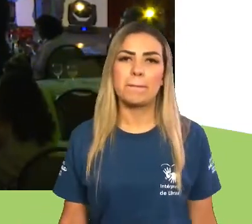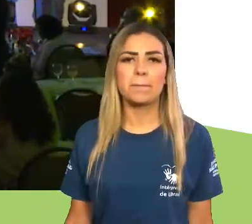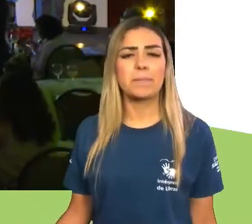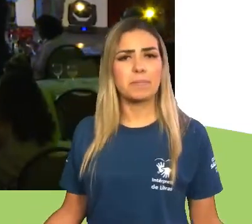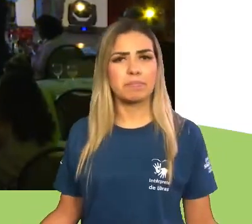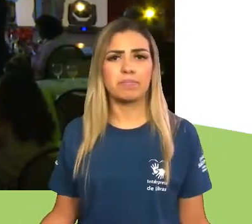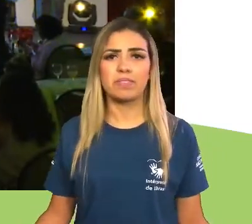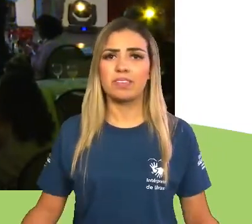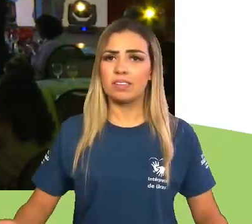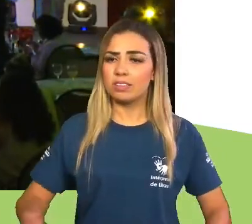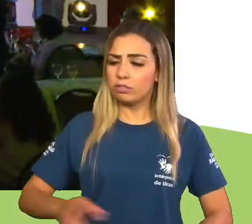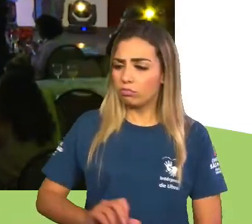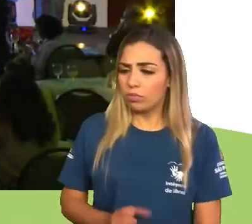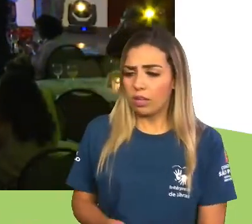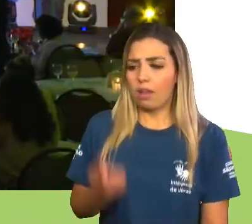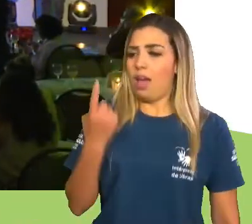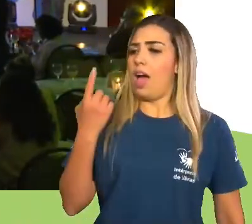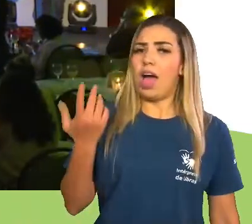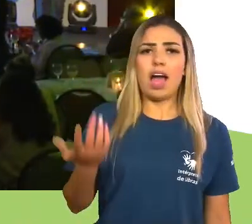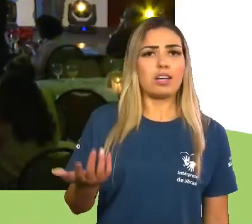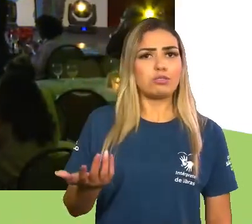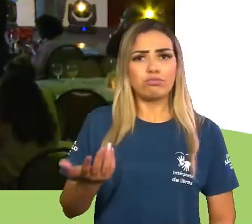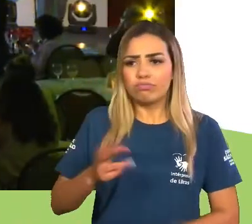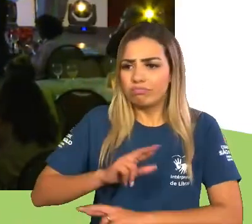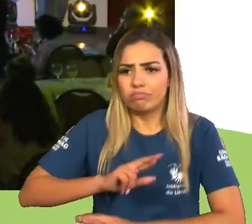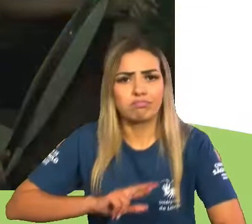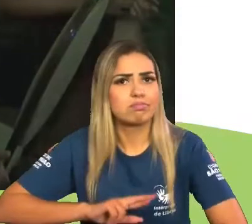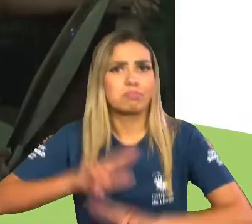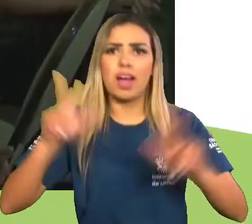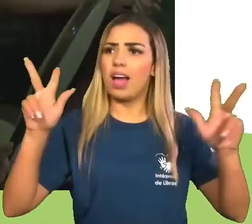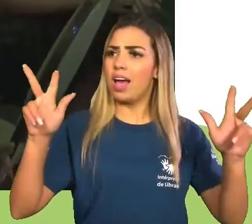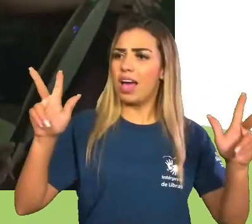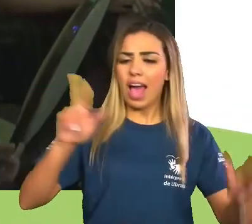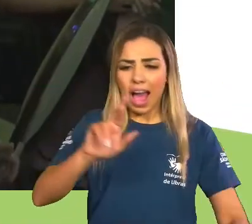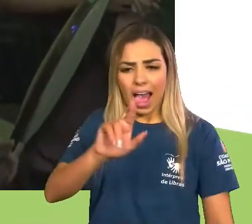raro, raro, raro,